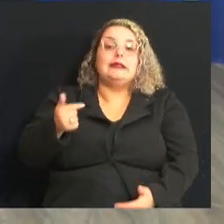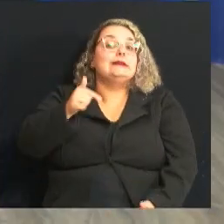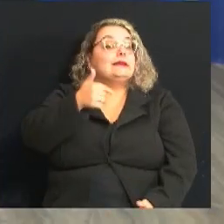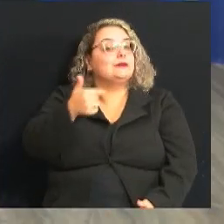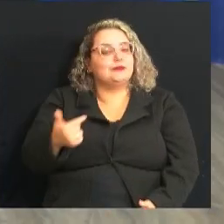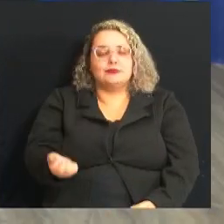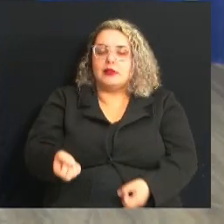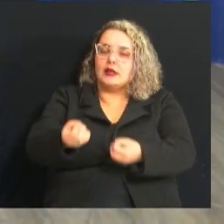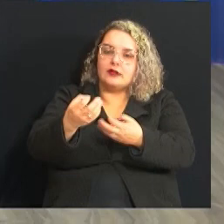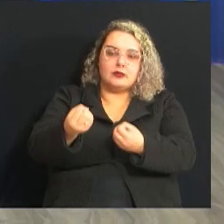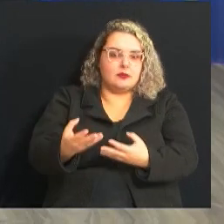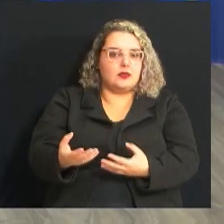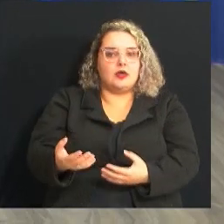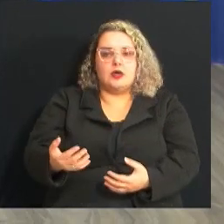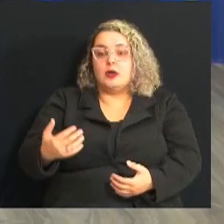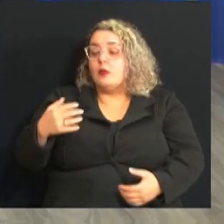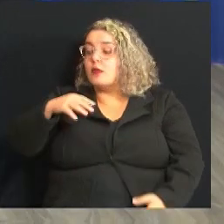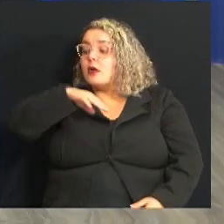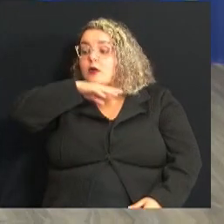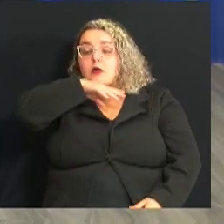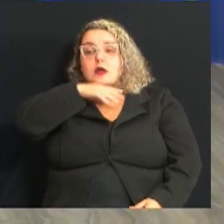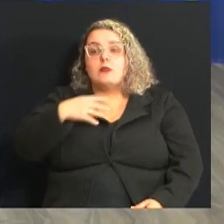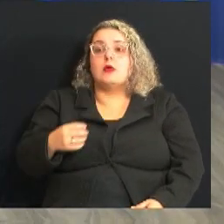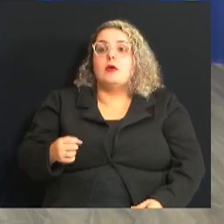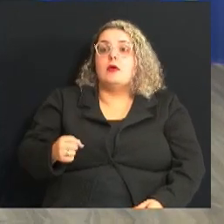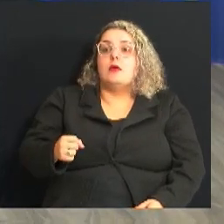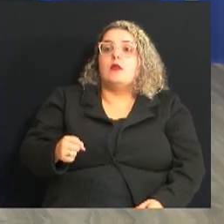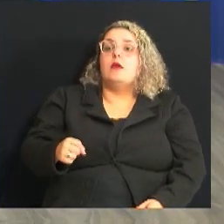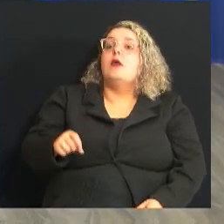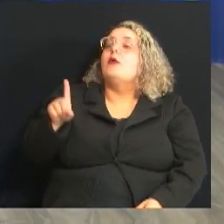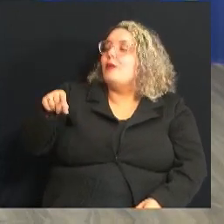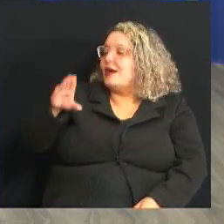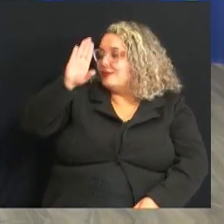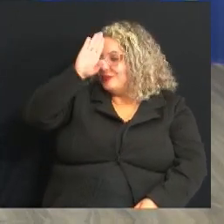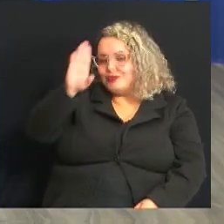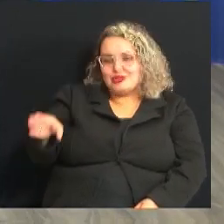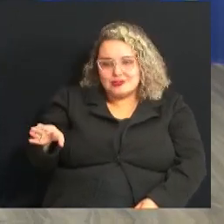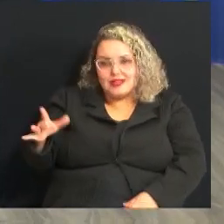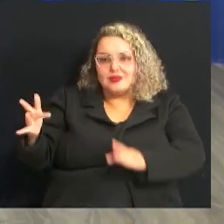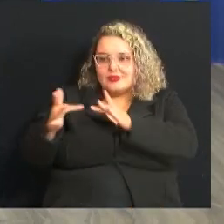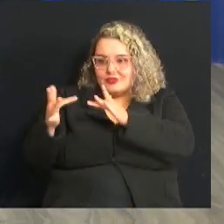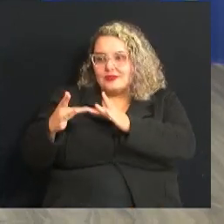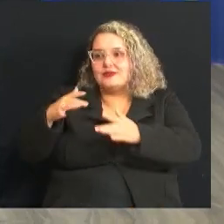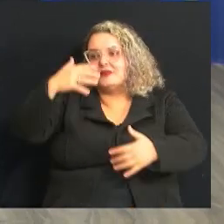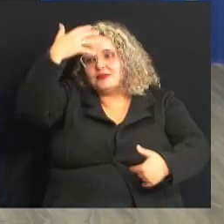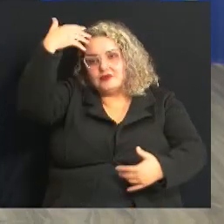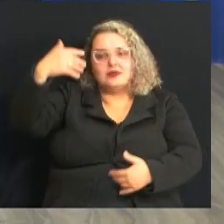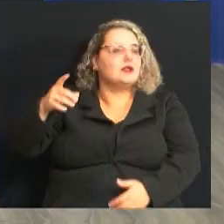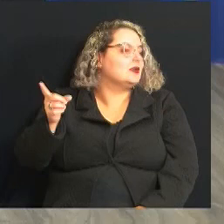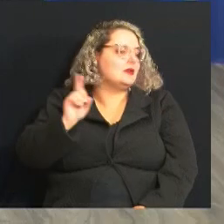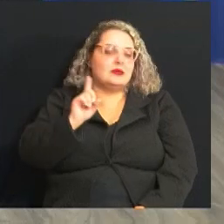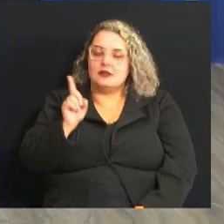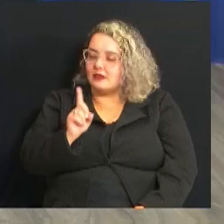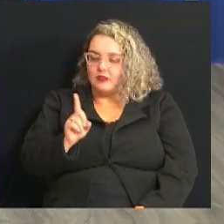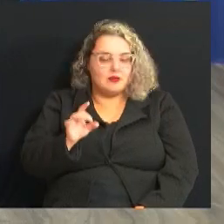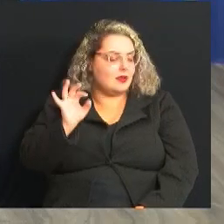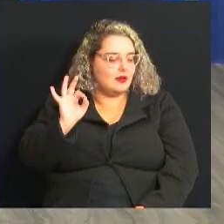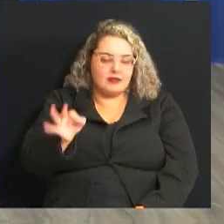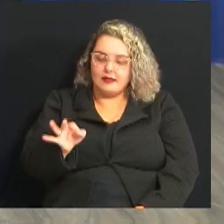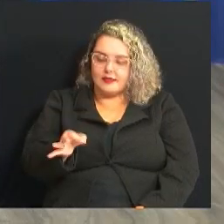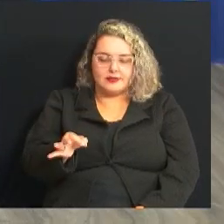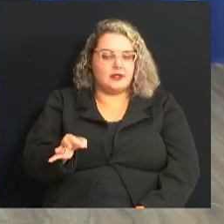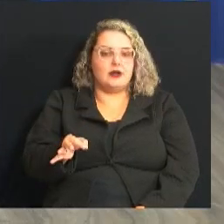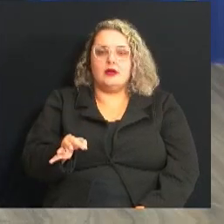de que o animal poderia, né, ser uma doença direta do contato, né, do macaco com o ser humano. Isso não é de acordo com